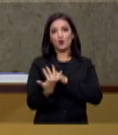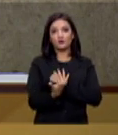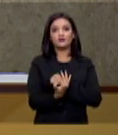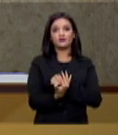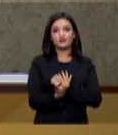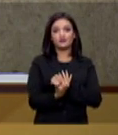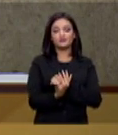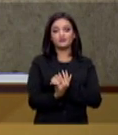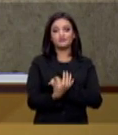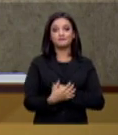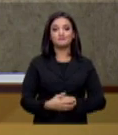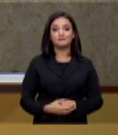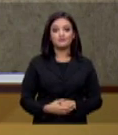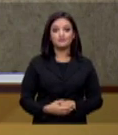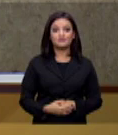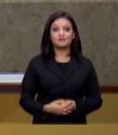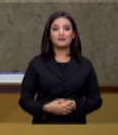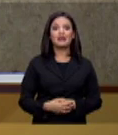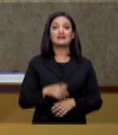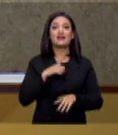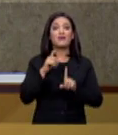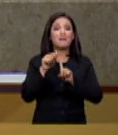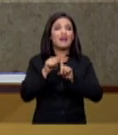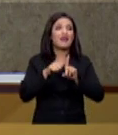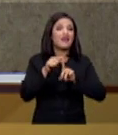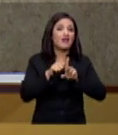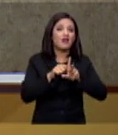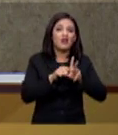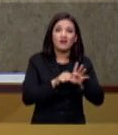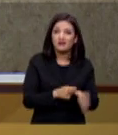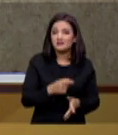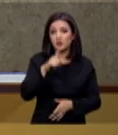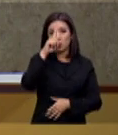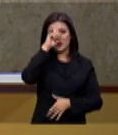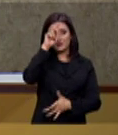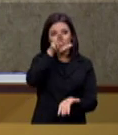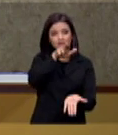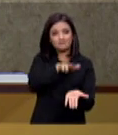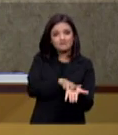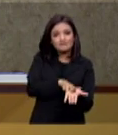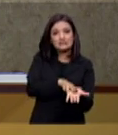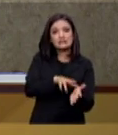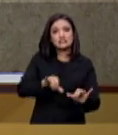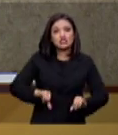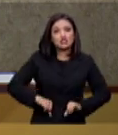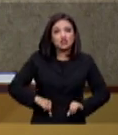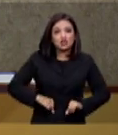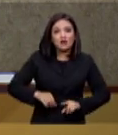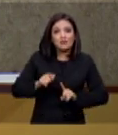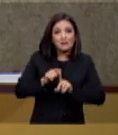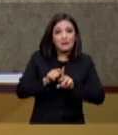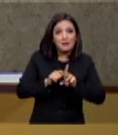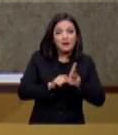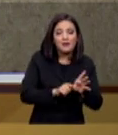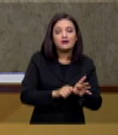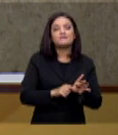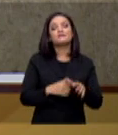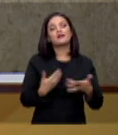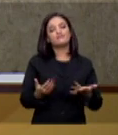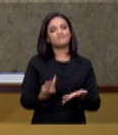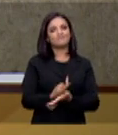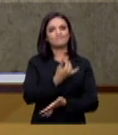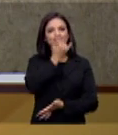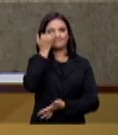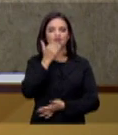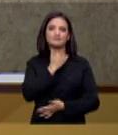Covid-19, depois de um calvário de meses num hospital do Rio de Janeiro. Então, aproveito o início da sessão